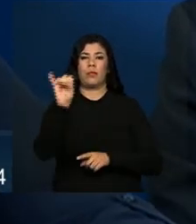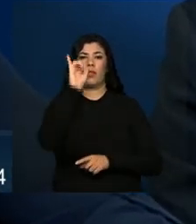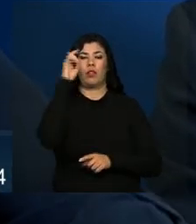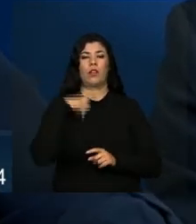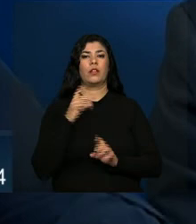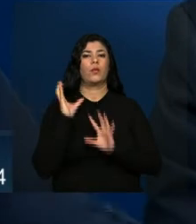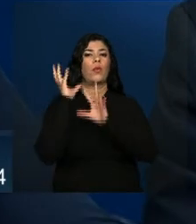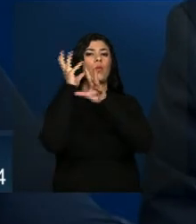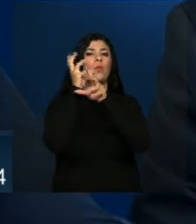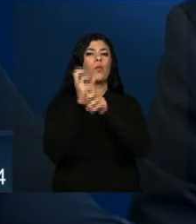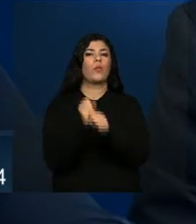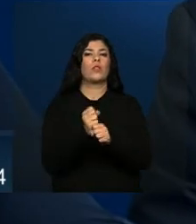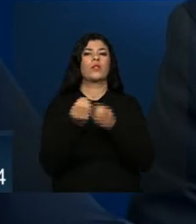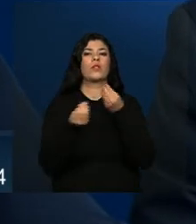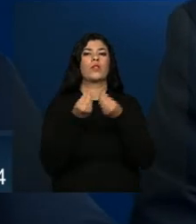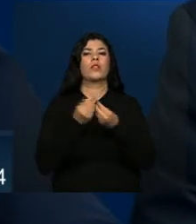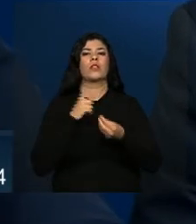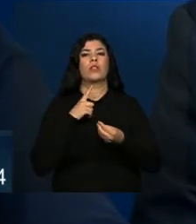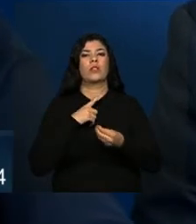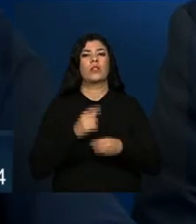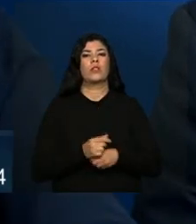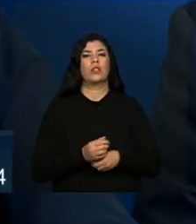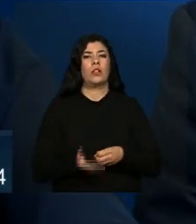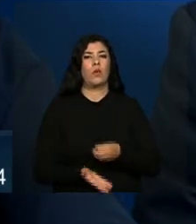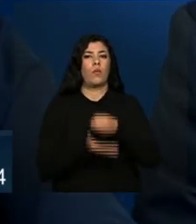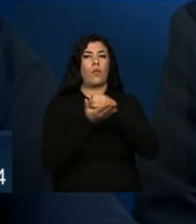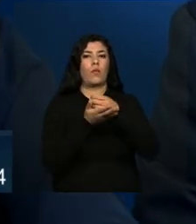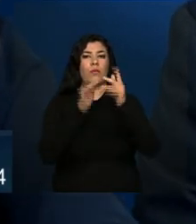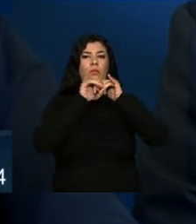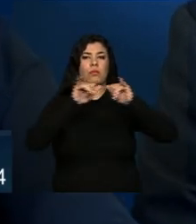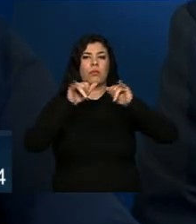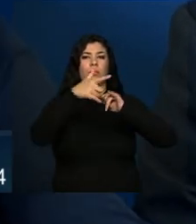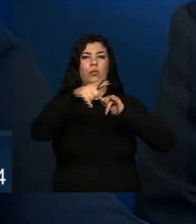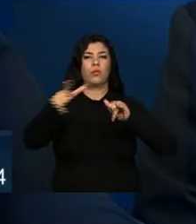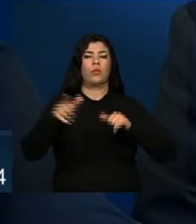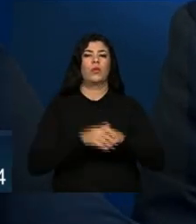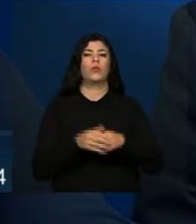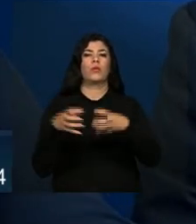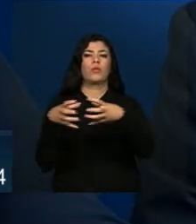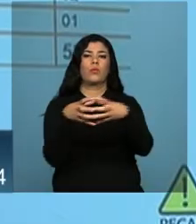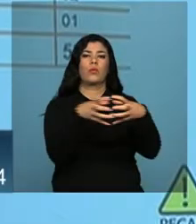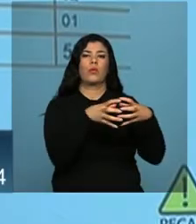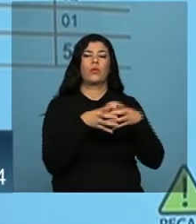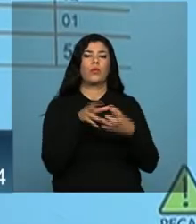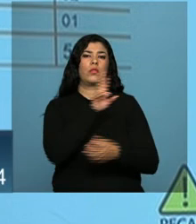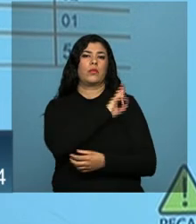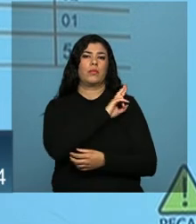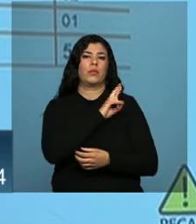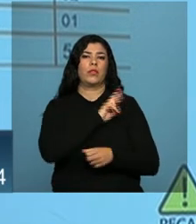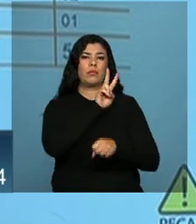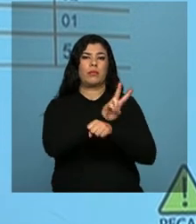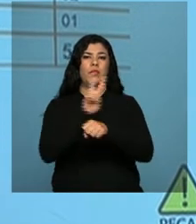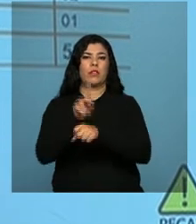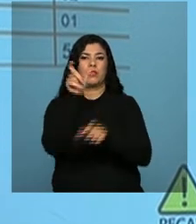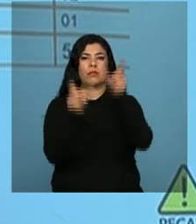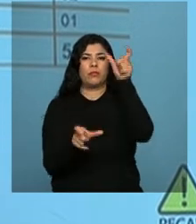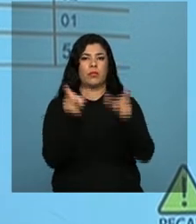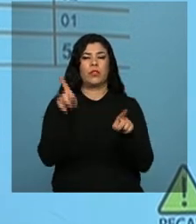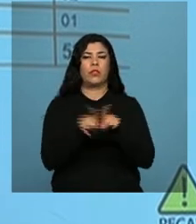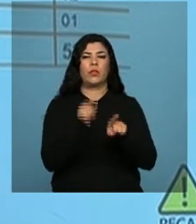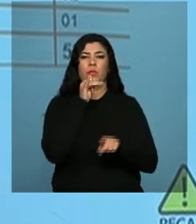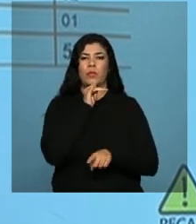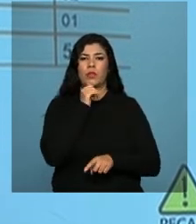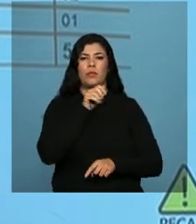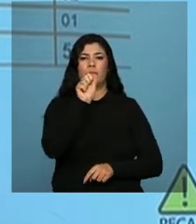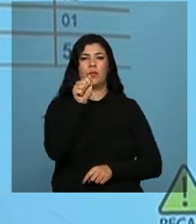contamos contamos com o apoio dos outros órgãos de Defesa do Consumidor por exemplo dados que vieram da Anvisa